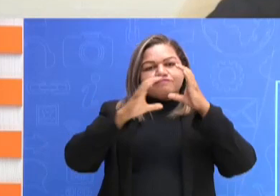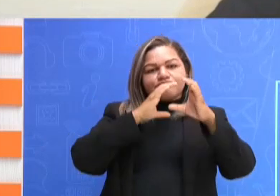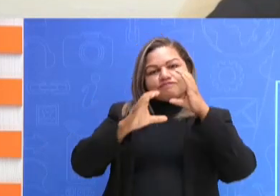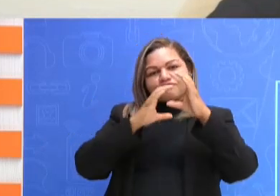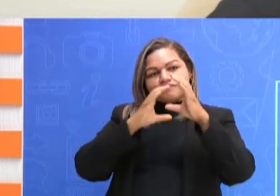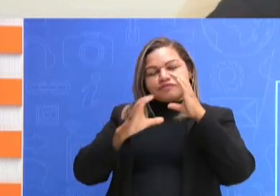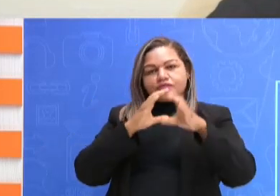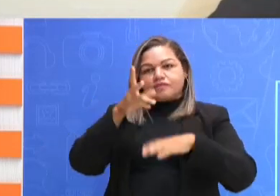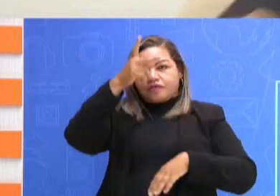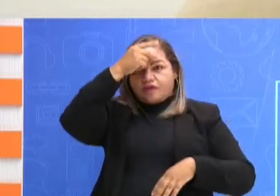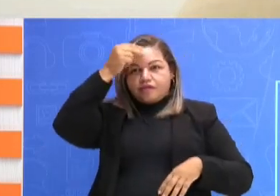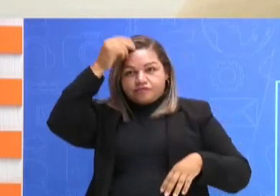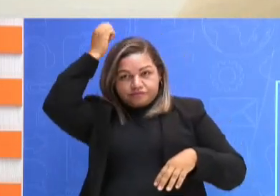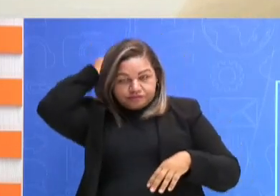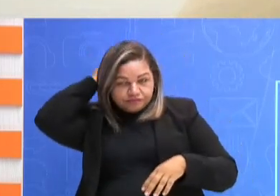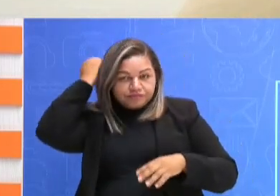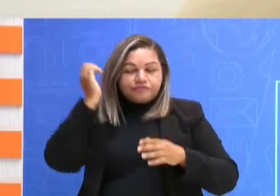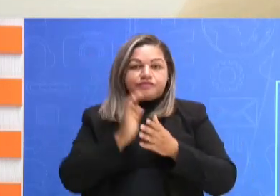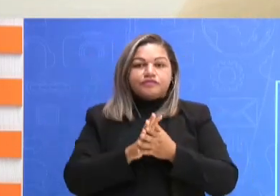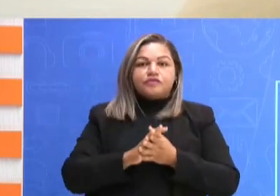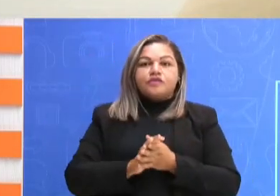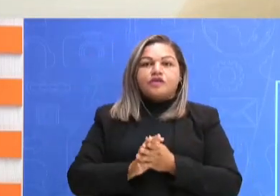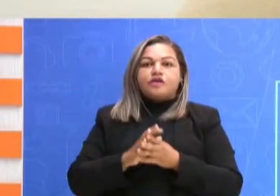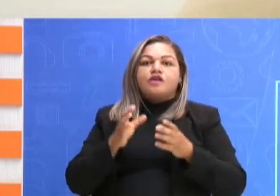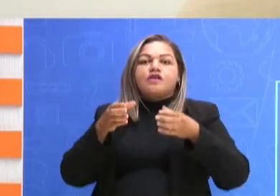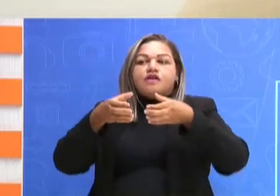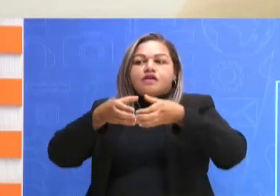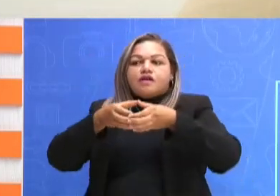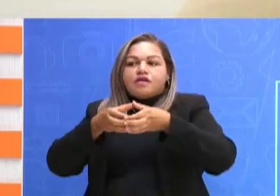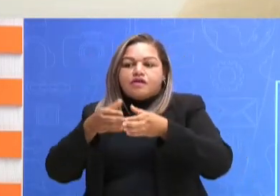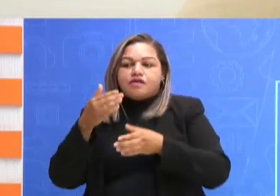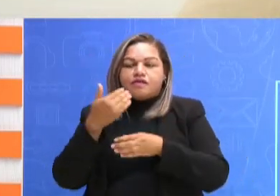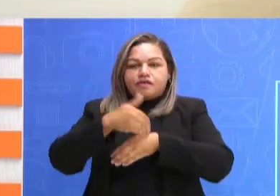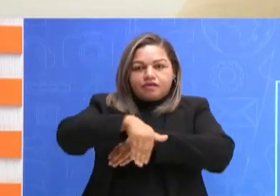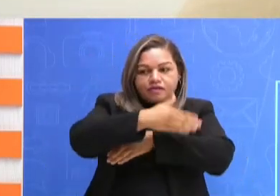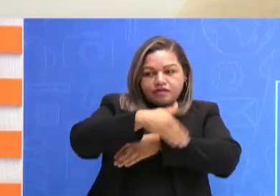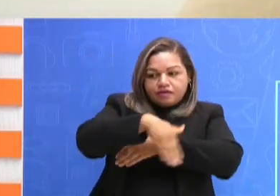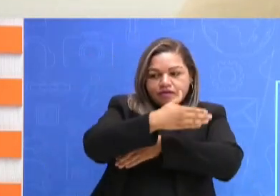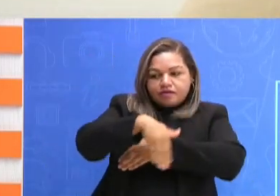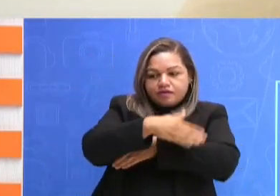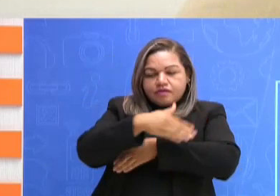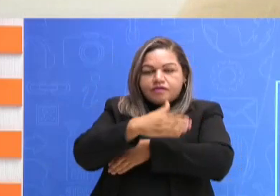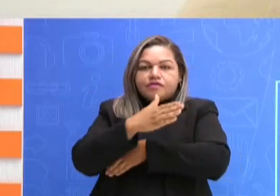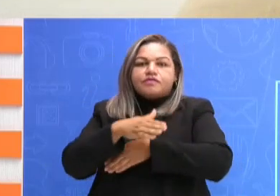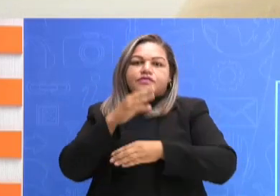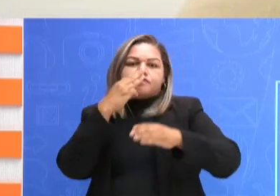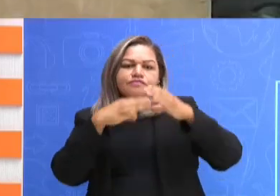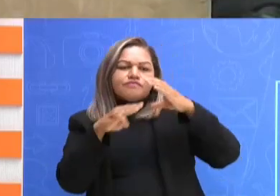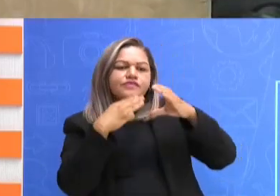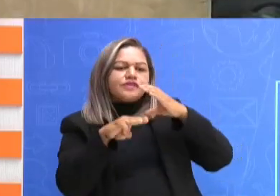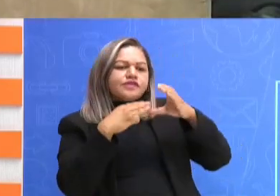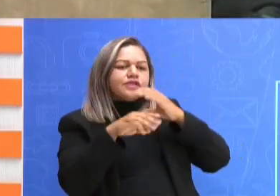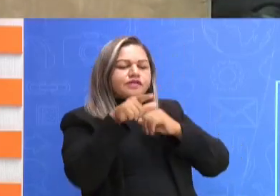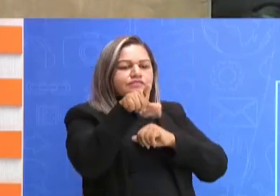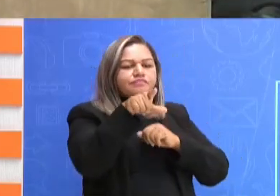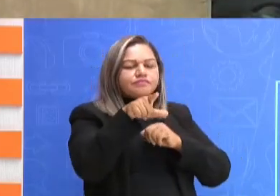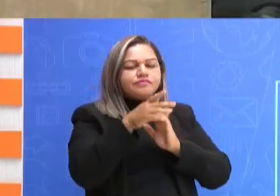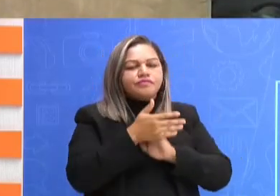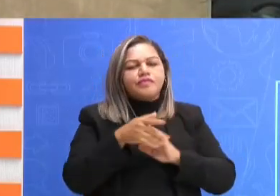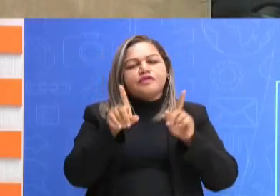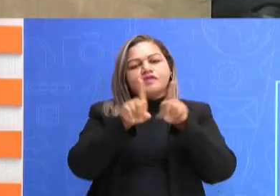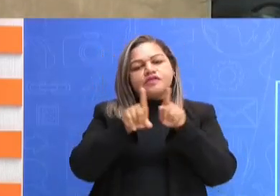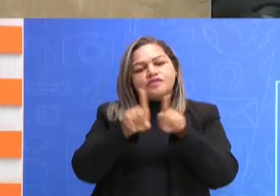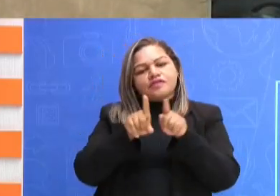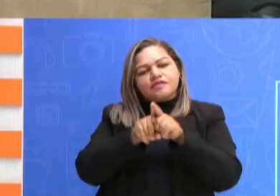comunicar. Prefeito, a nossa equipe foi para a rua, como eu já lhe disse, por há pouco algumas pessoas quiseram mandar mensagens para você, mas